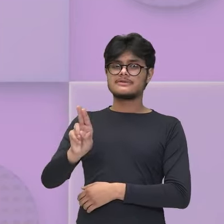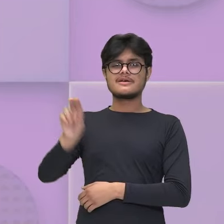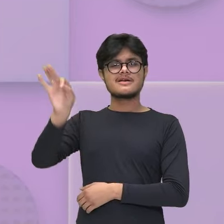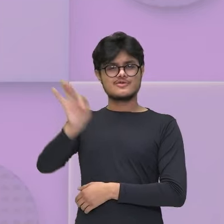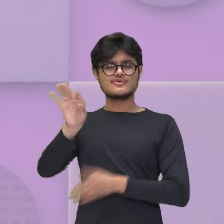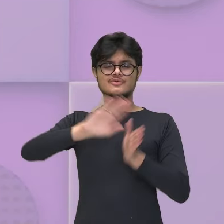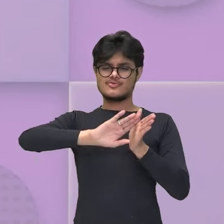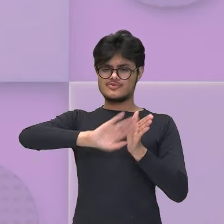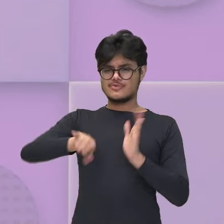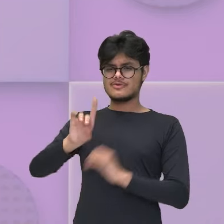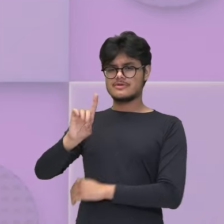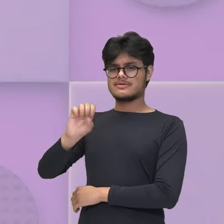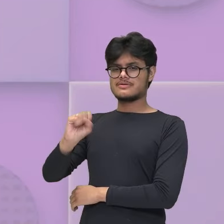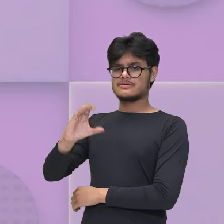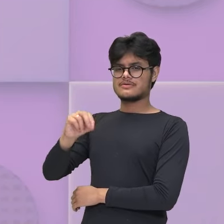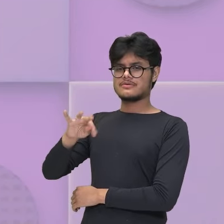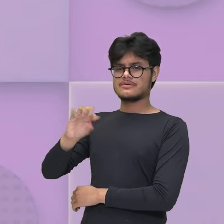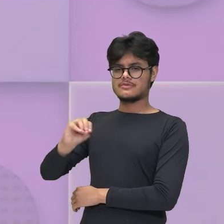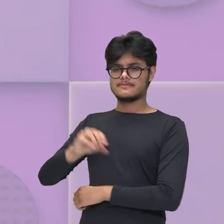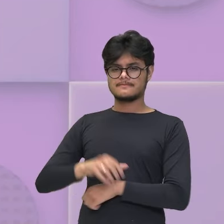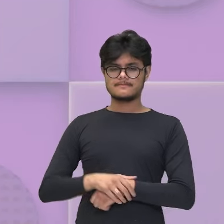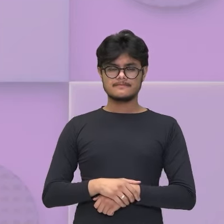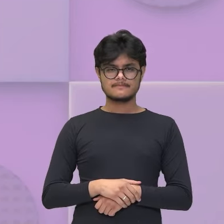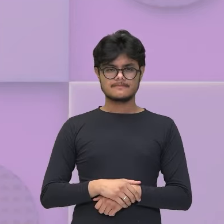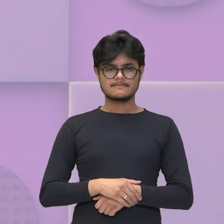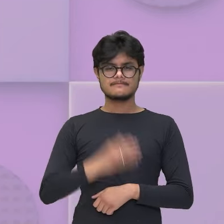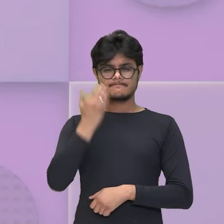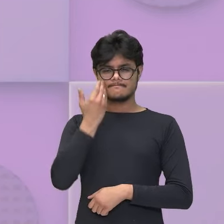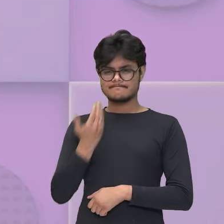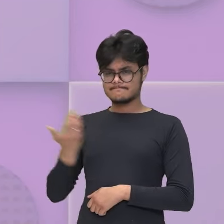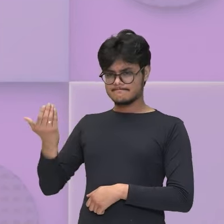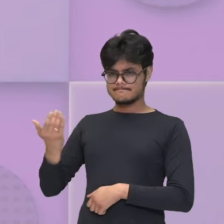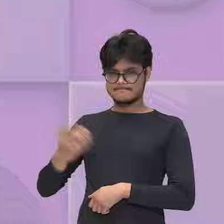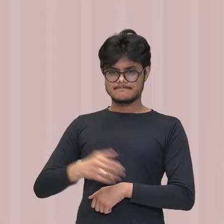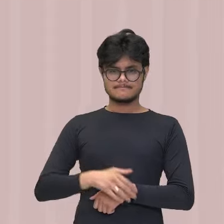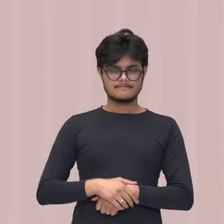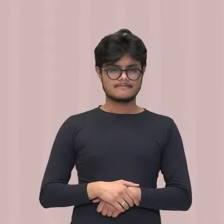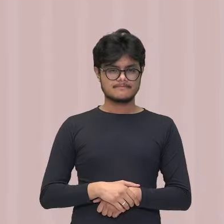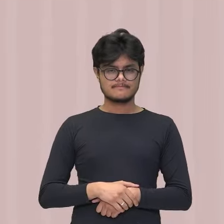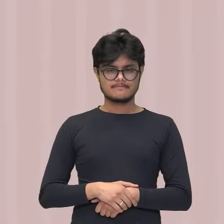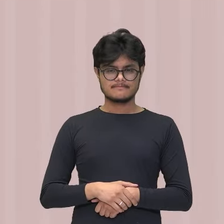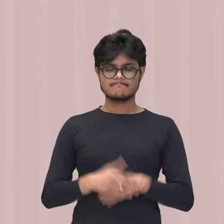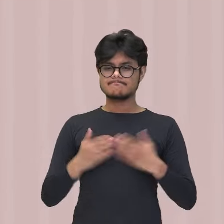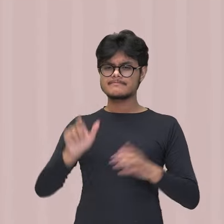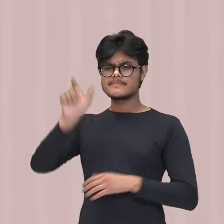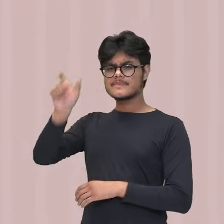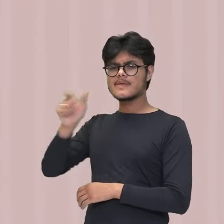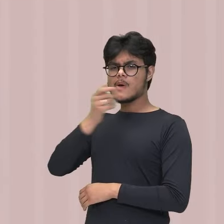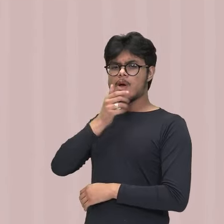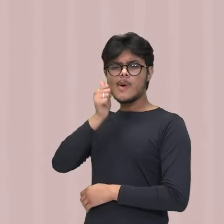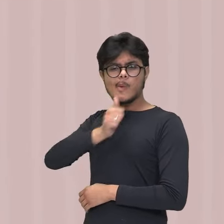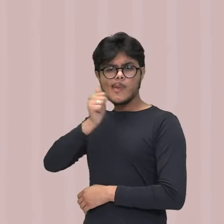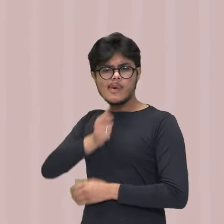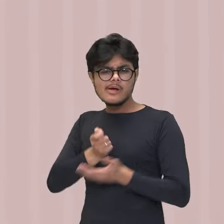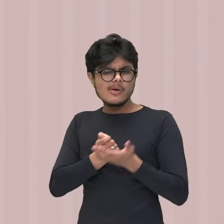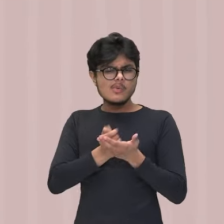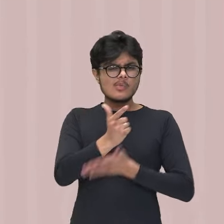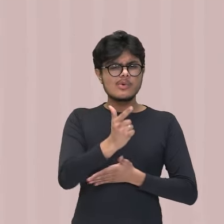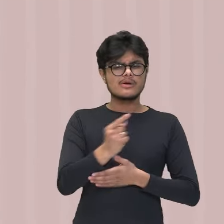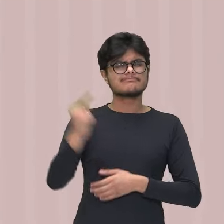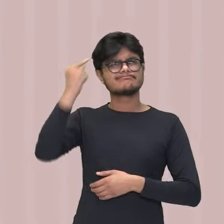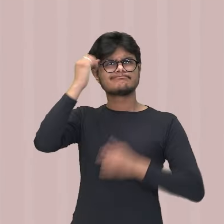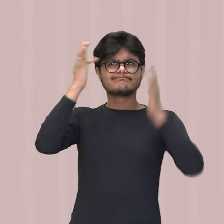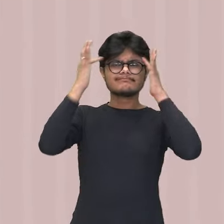desconto através do percentual. Acompanhe comigo na tela. Jussara está precisando comprar